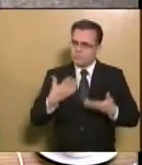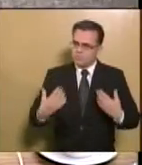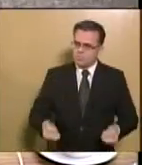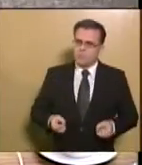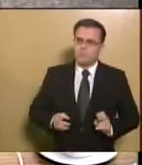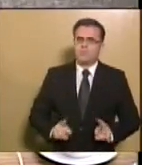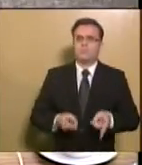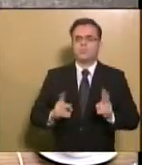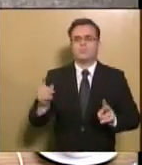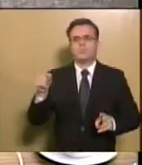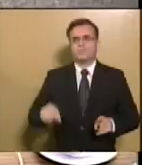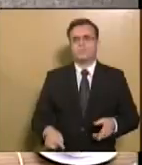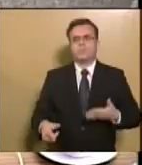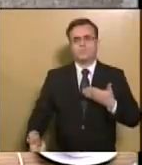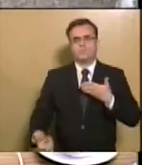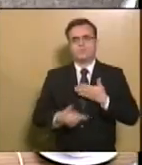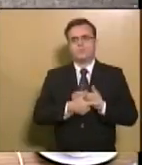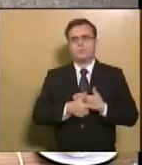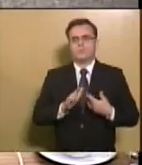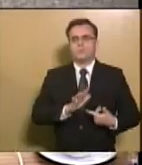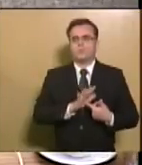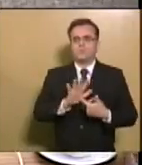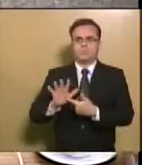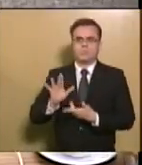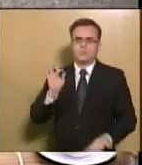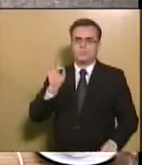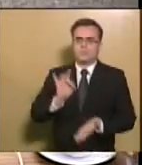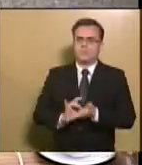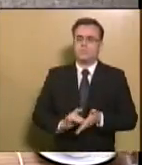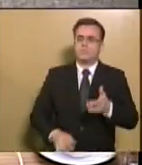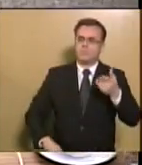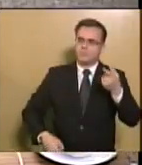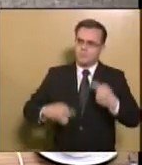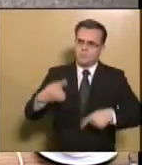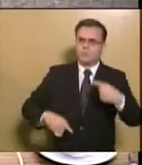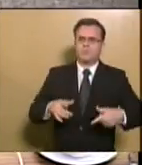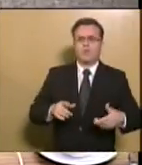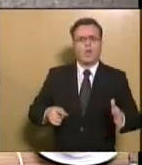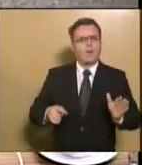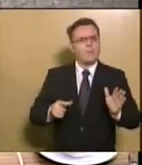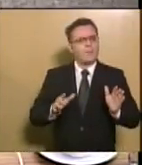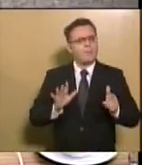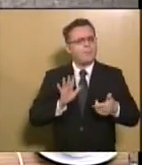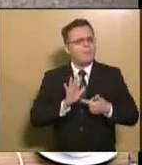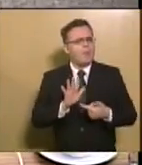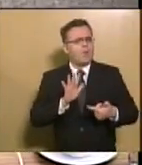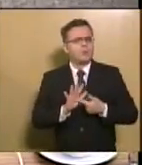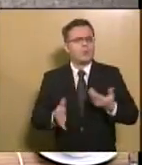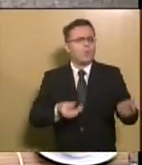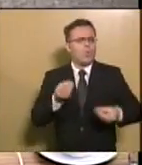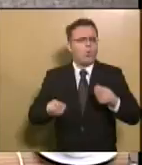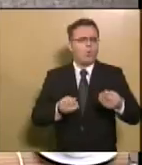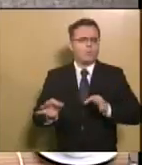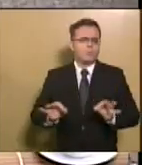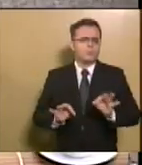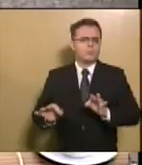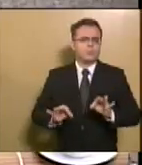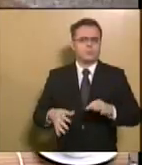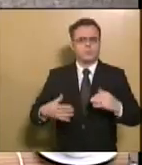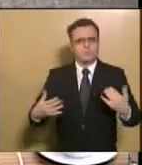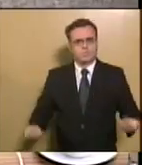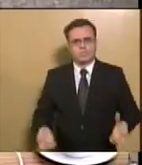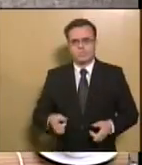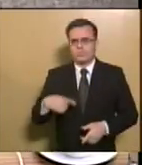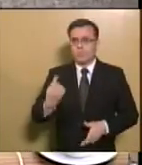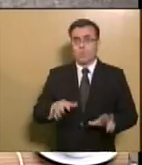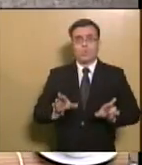nossa missão aqui é apresentar as realidades, discutir e apontar caminhos também, que é o que nós queremos fazer. Não